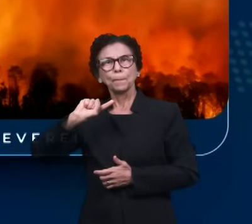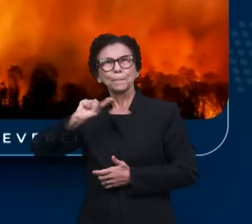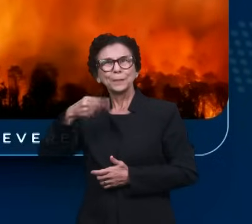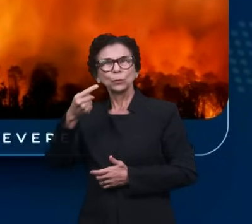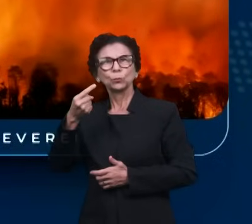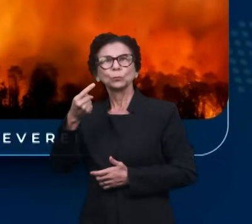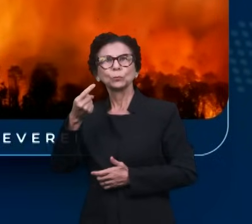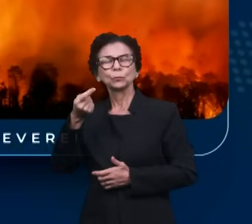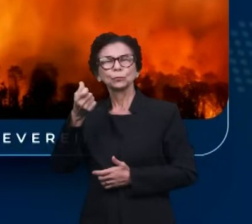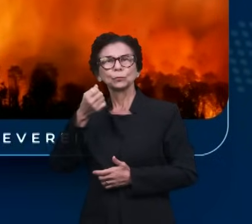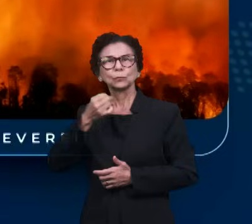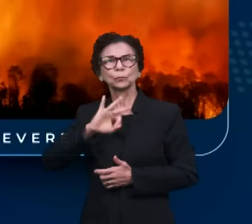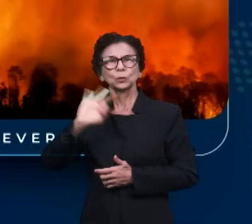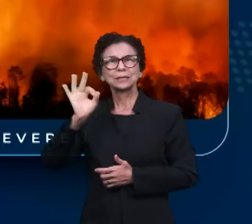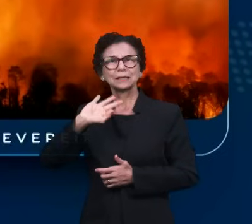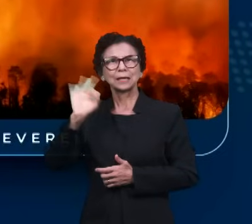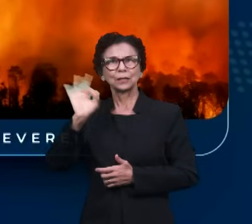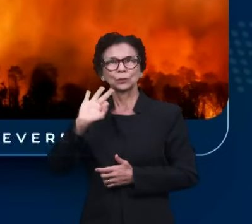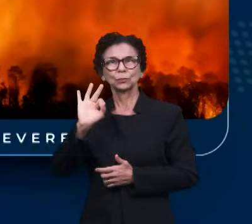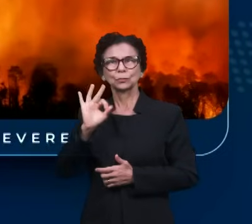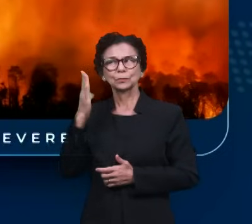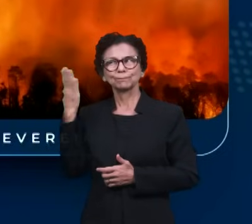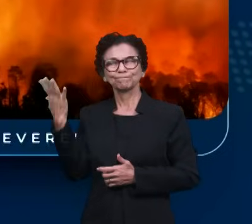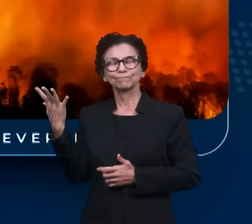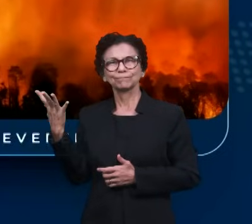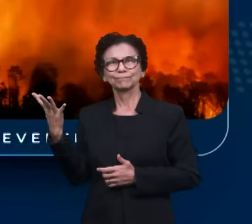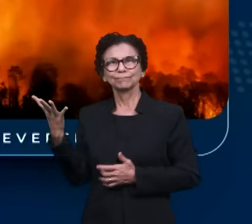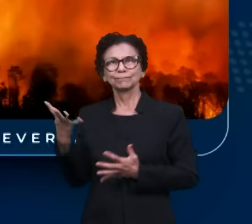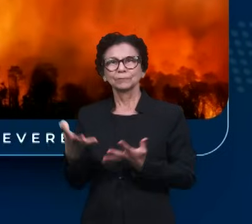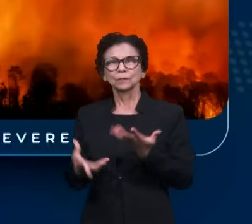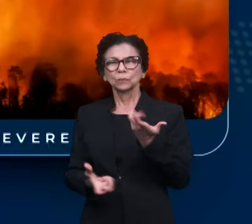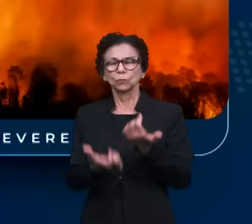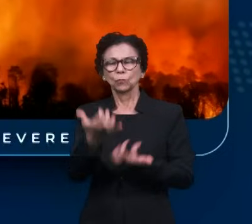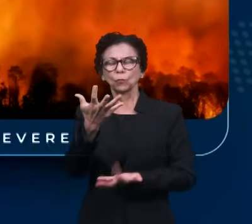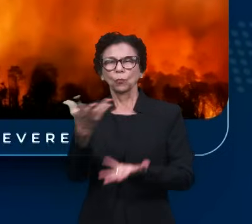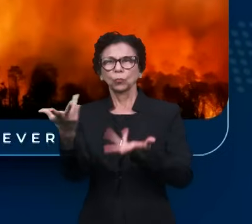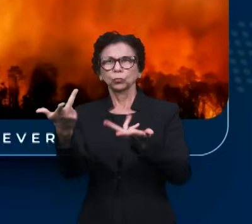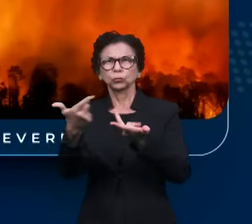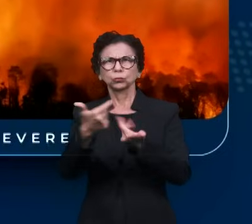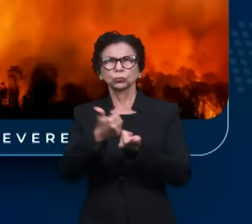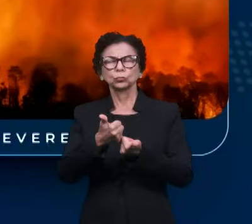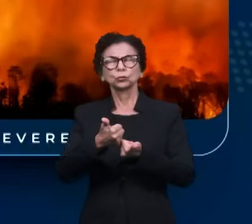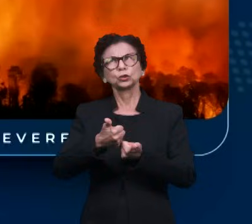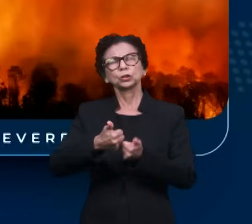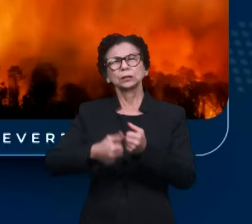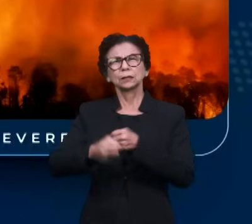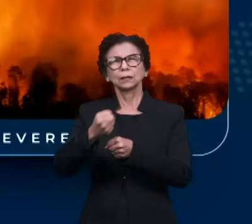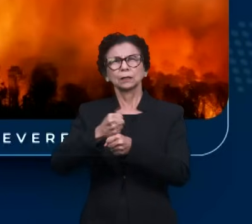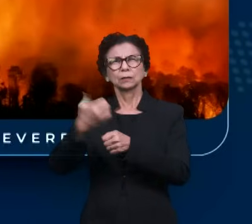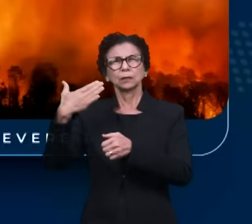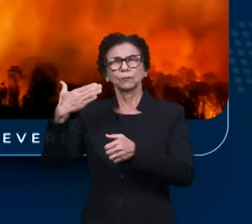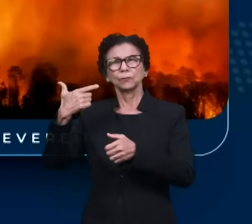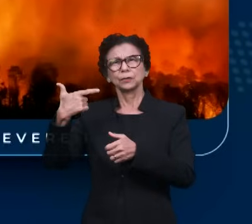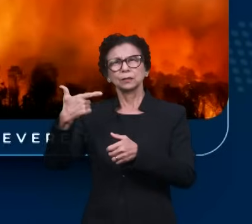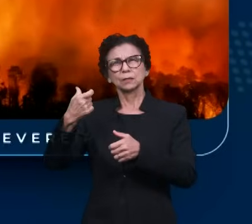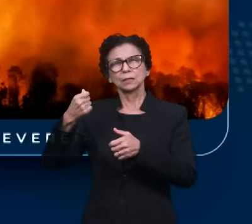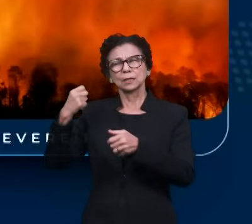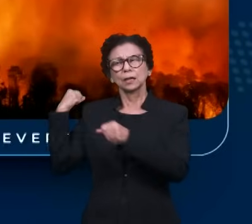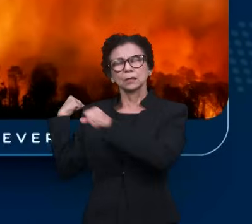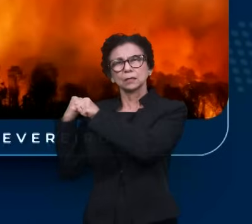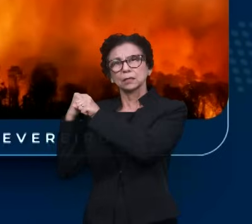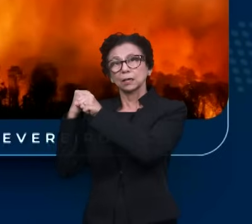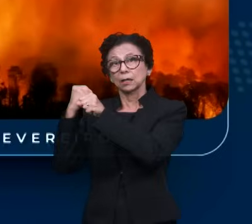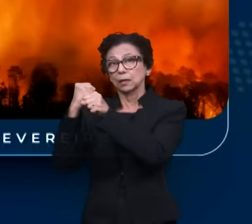índice dos últimos 26 anos. Isso está no G1, nós temos representantes aqui da Globo. Também o UOL,